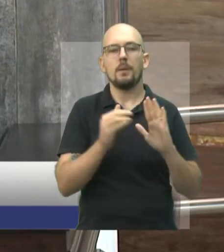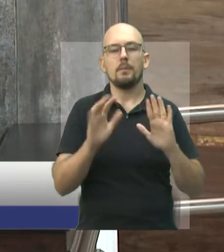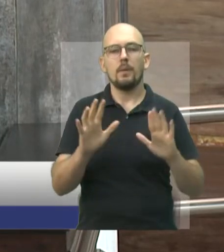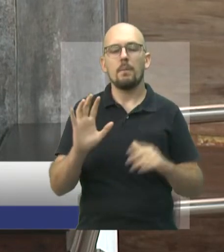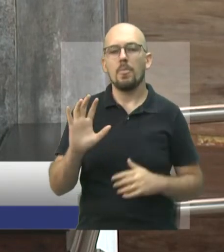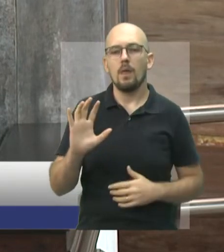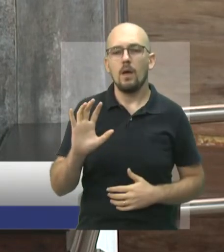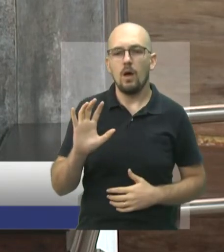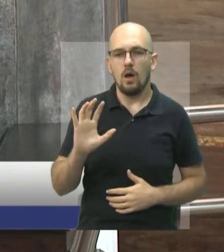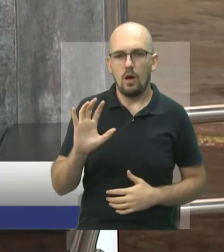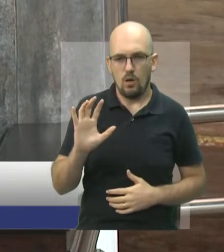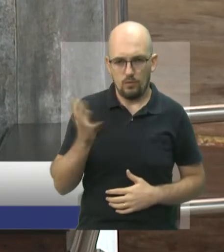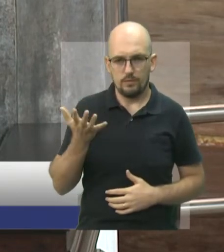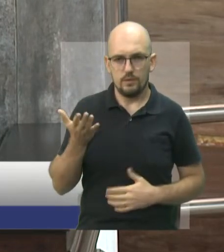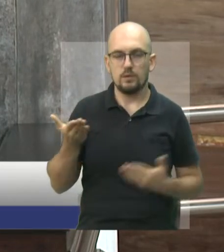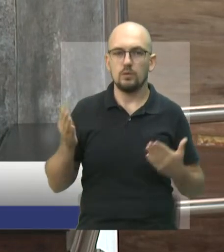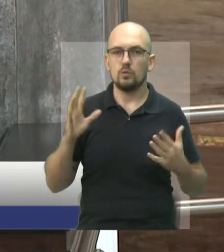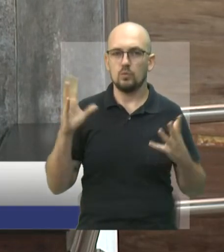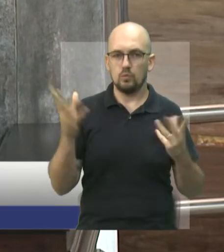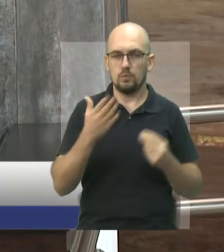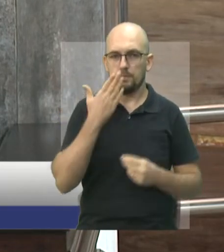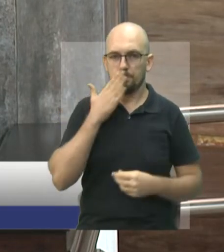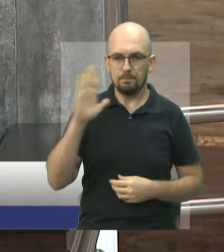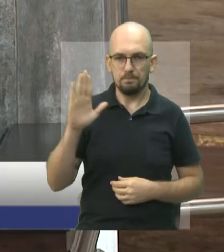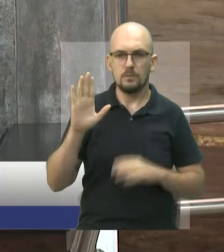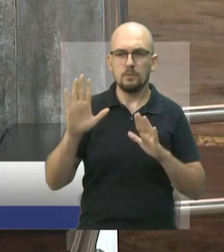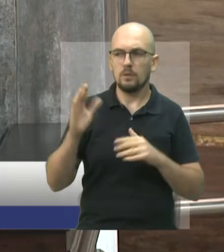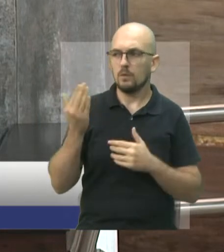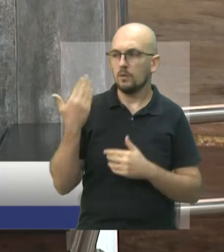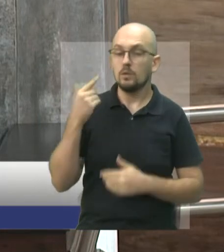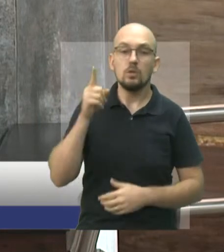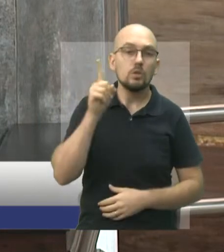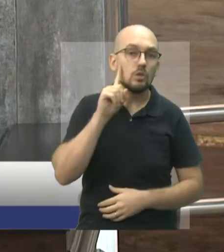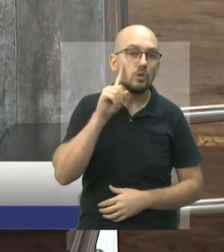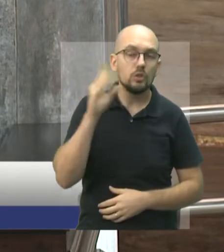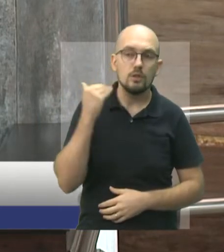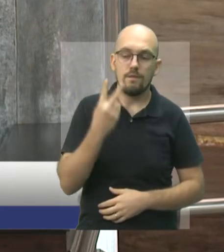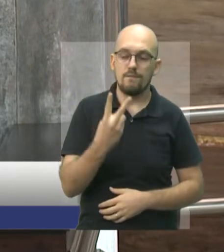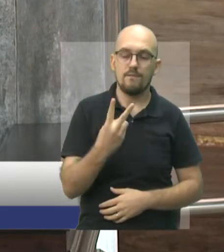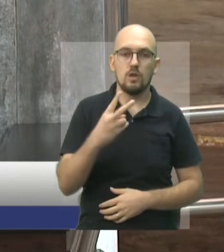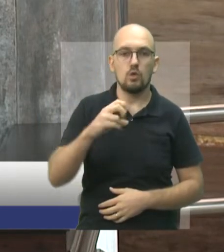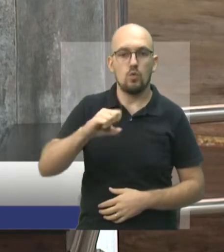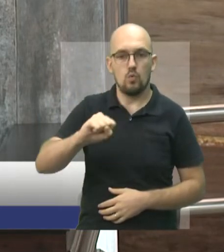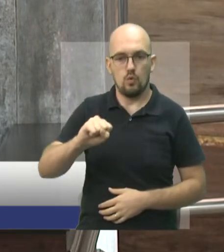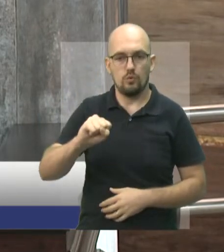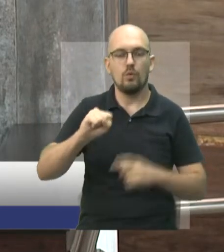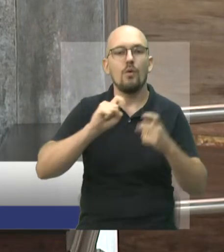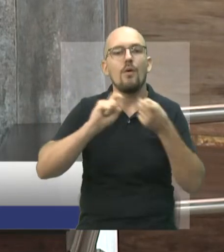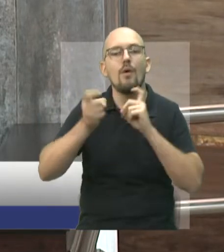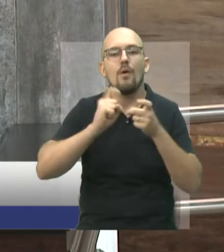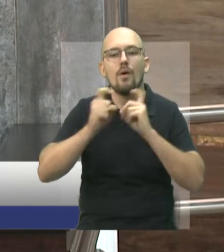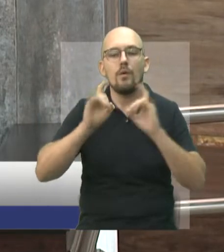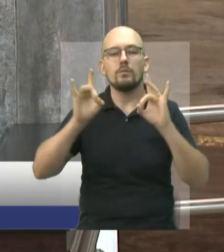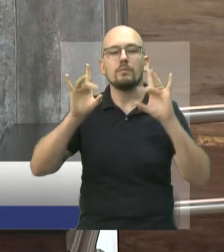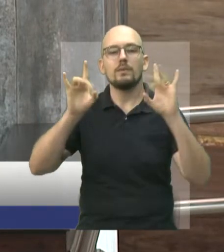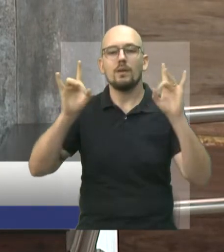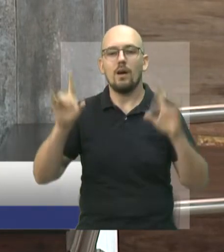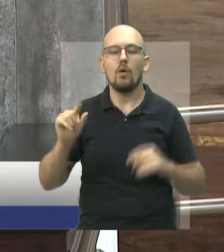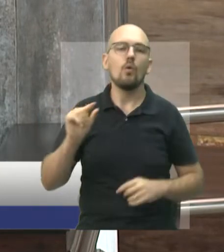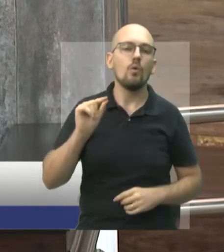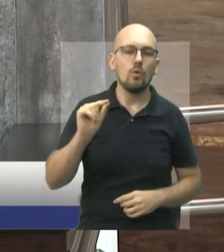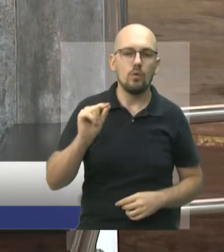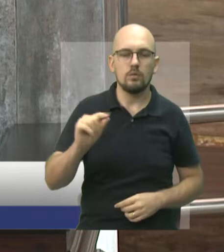acontece? Teve uma sessão extraordinária aí no dia 28, aonde o